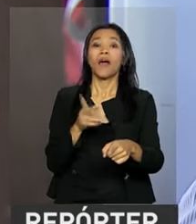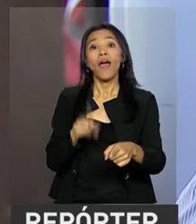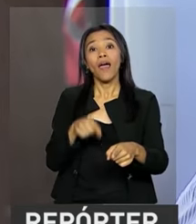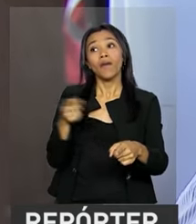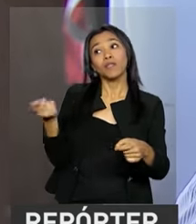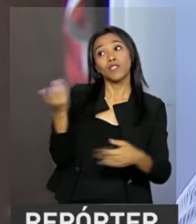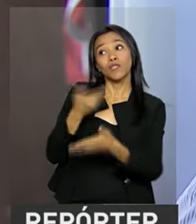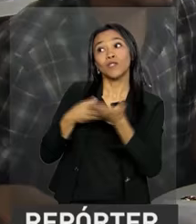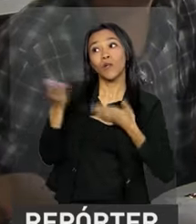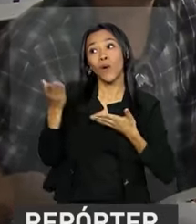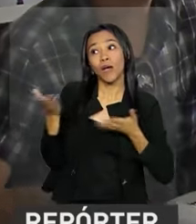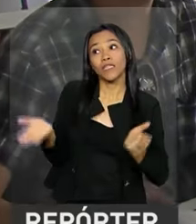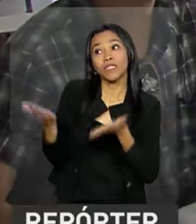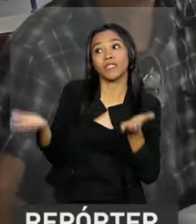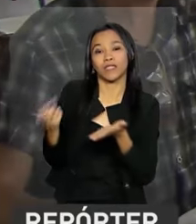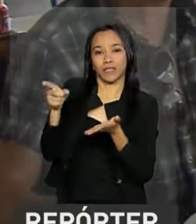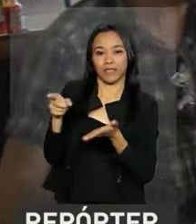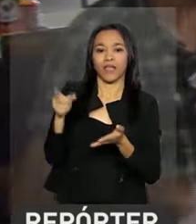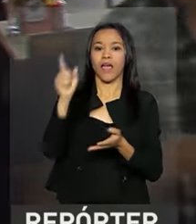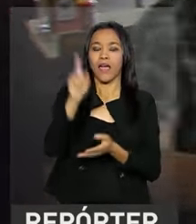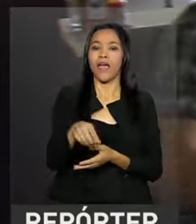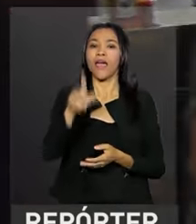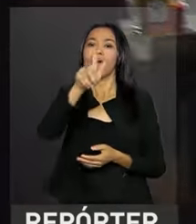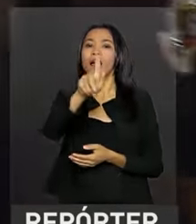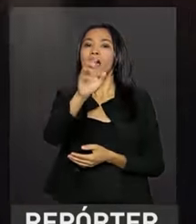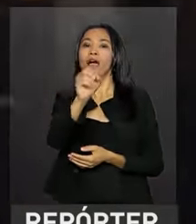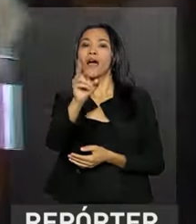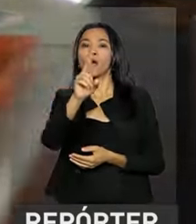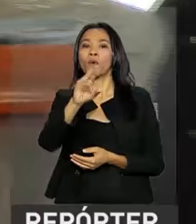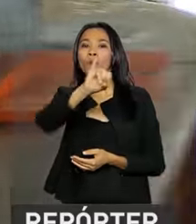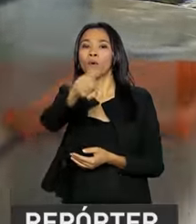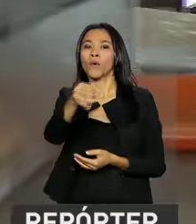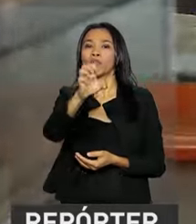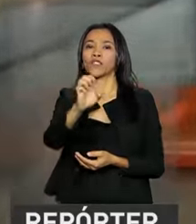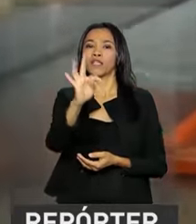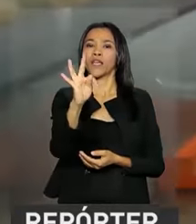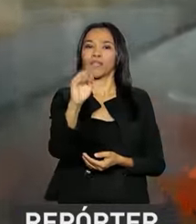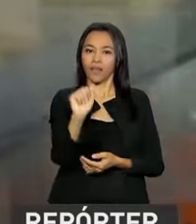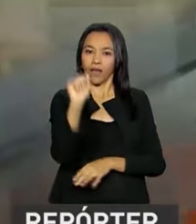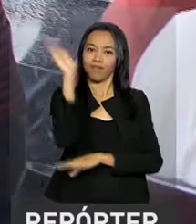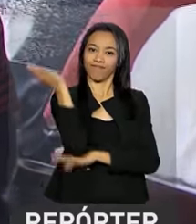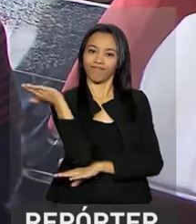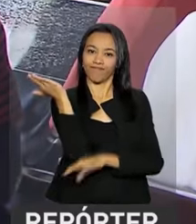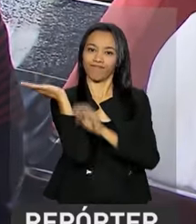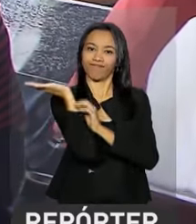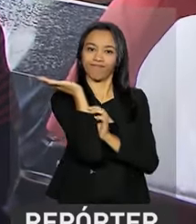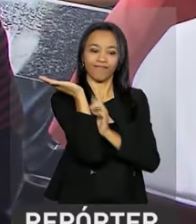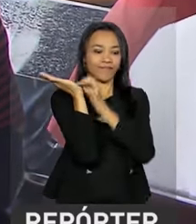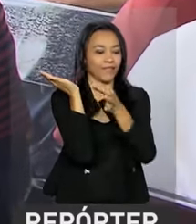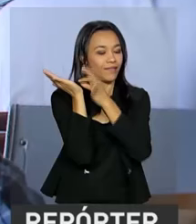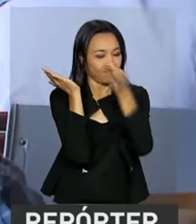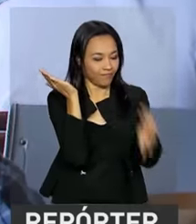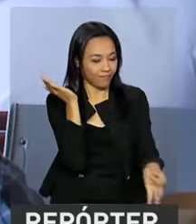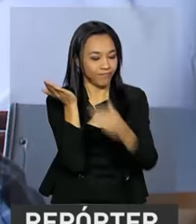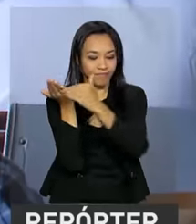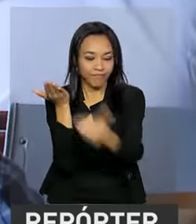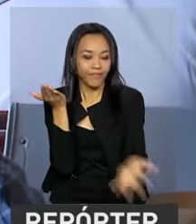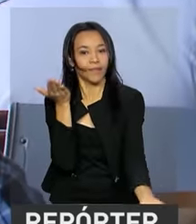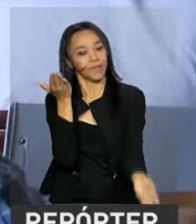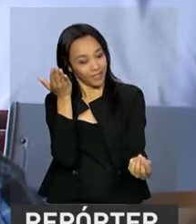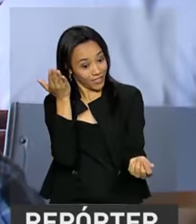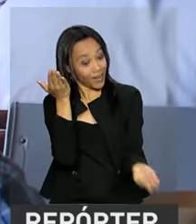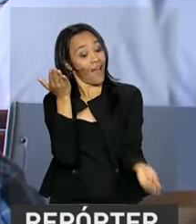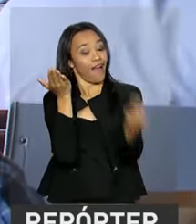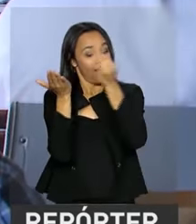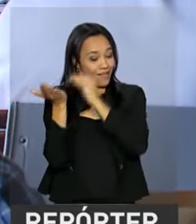em troca a eles, né? É a gorjeta que aumenta a remuneração dos trabalhadores de bares e restaurantes. E agora